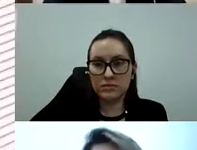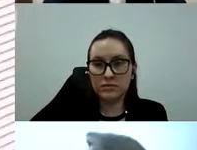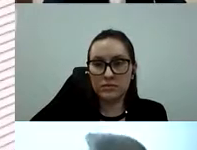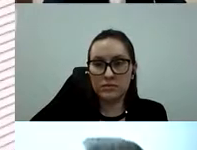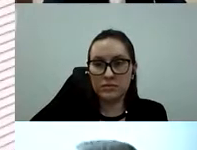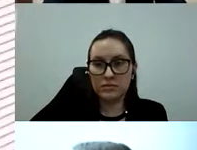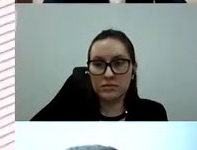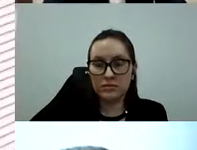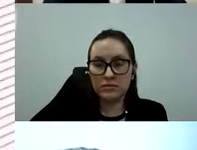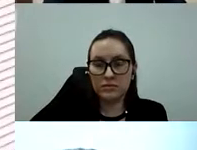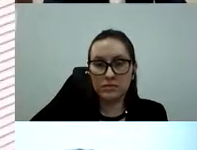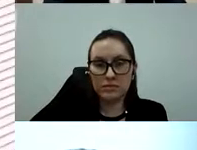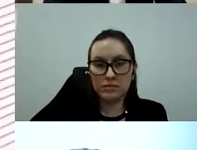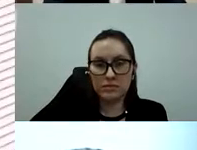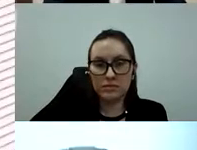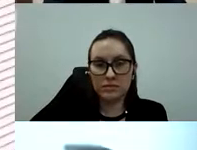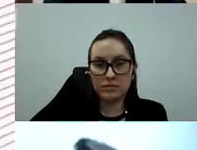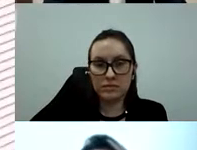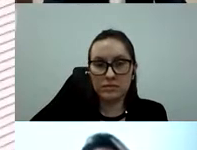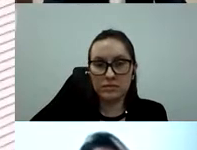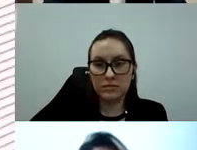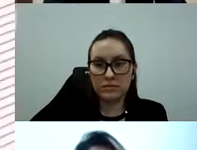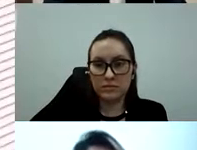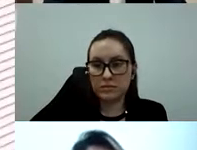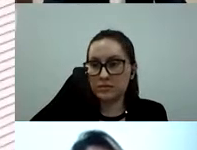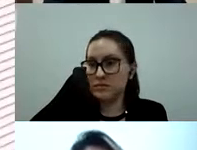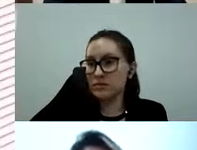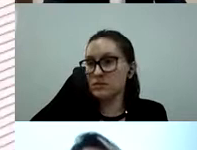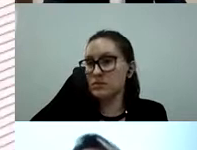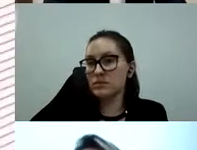Doutora Liene Ignacio de Souza Elias.